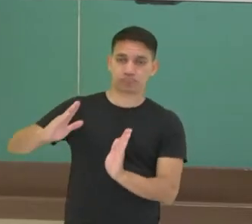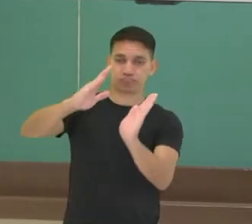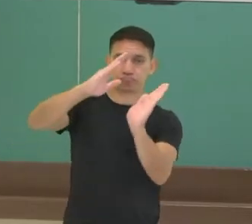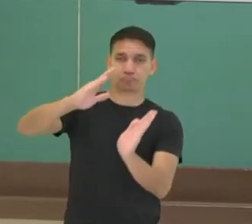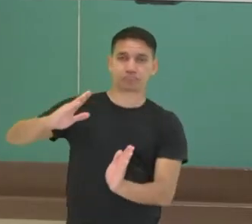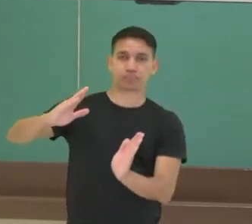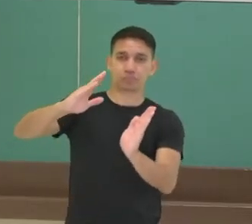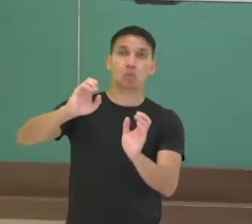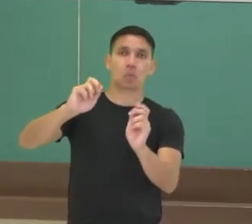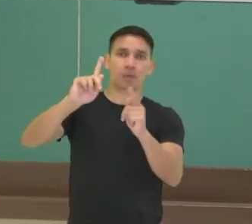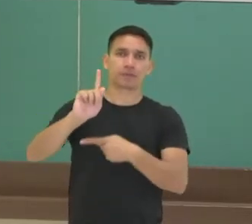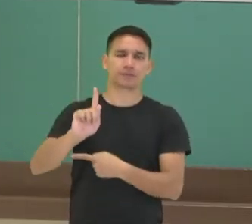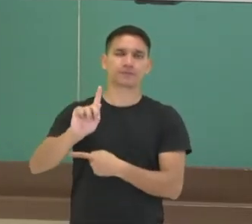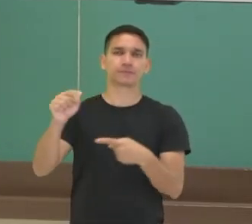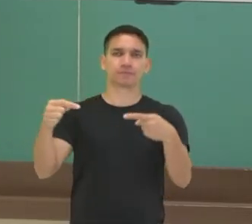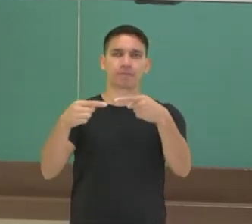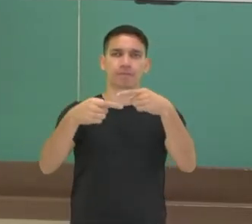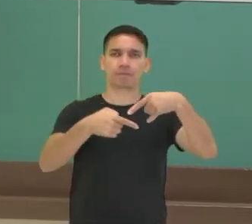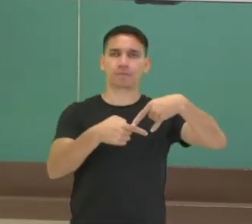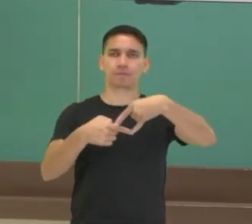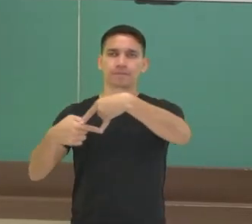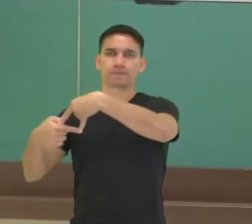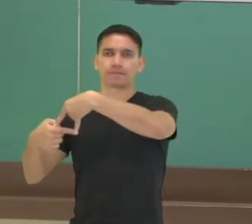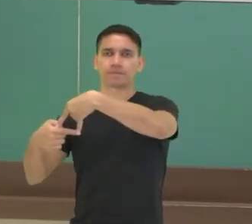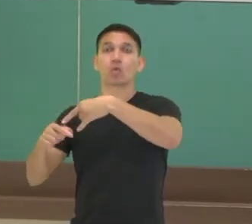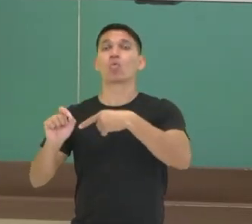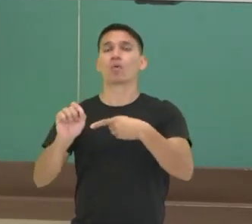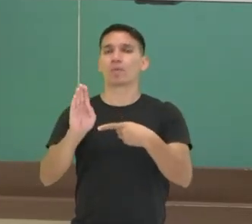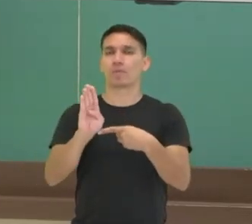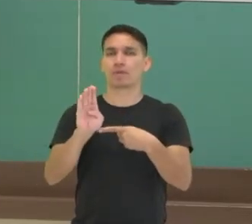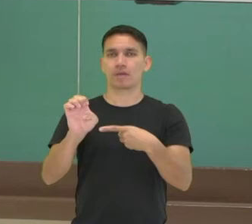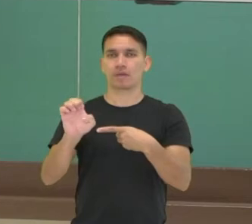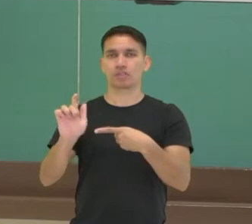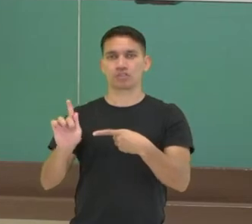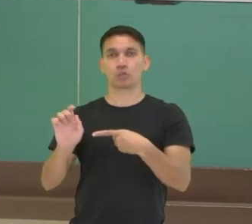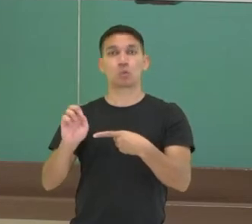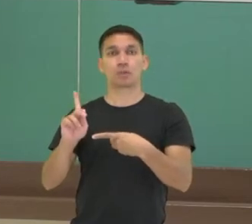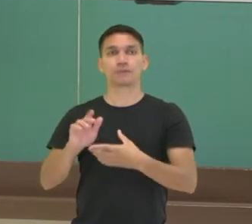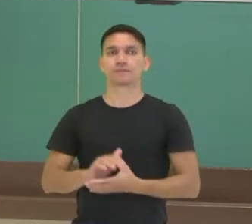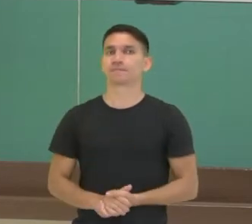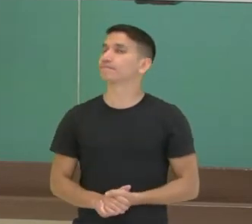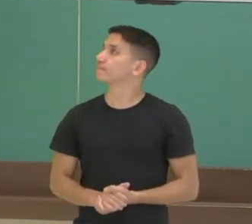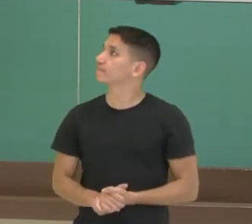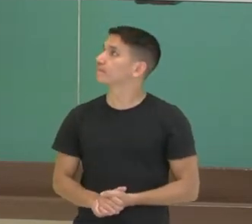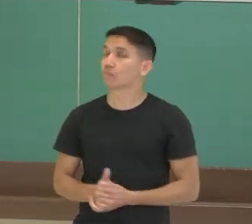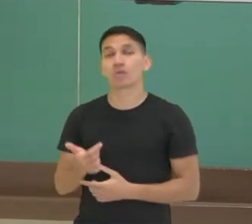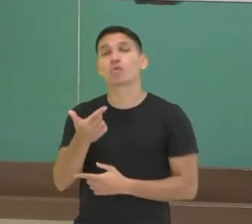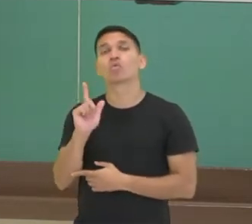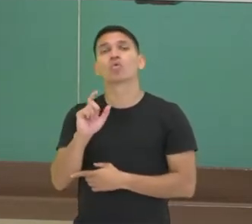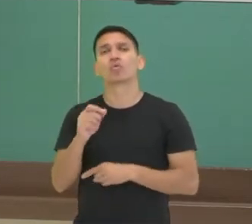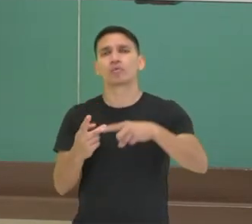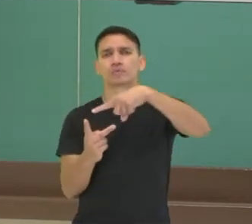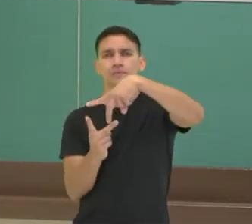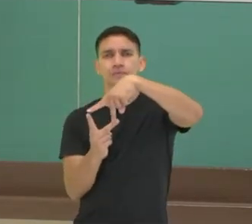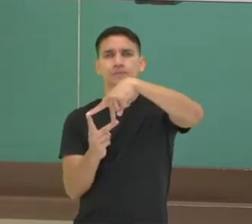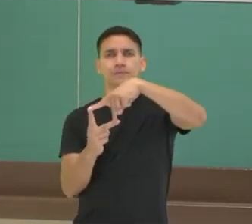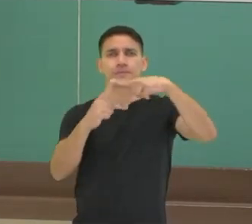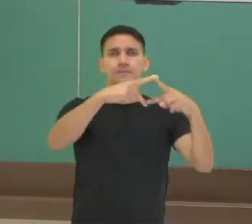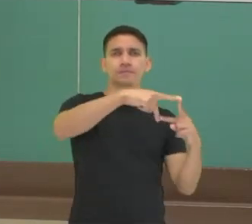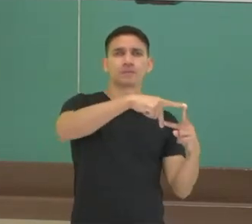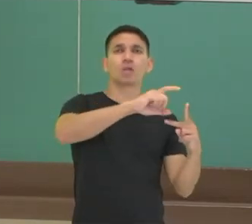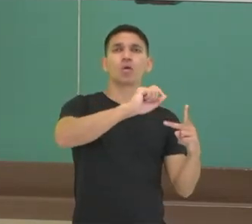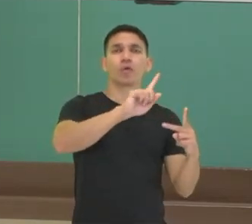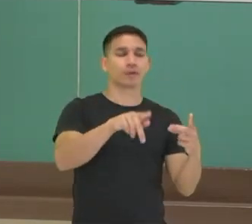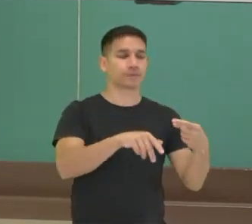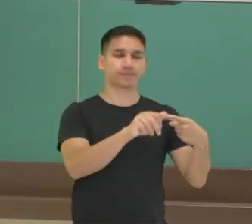um trapézio. Então quem são os trapézios? O B, o E e o G. E os paralelogramos? É